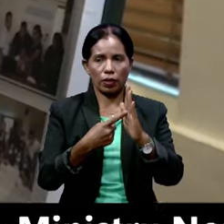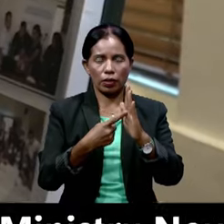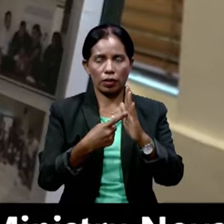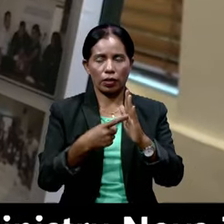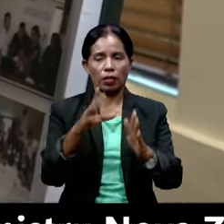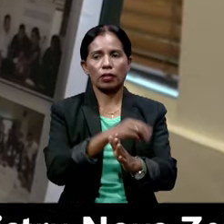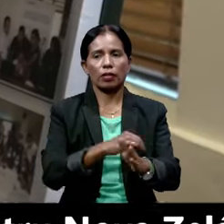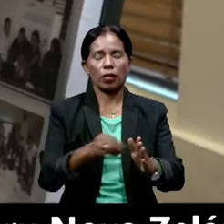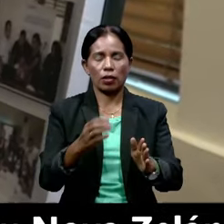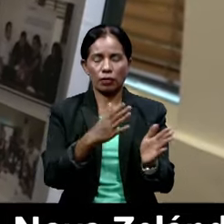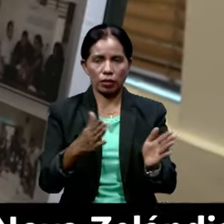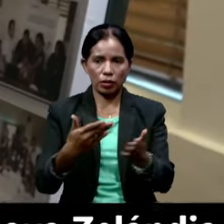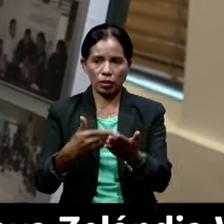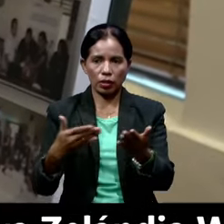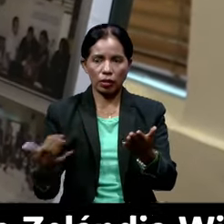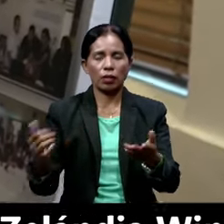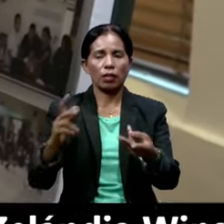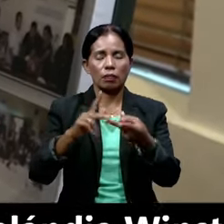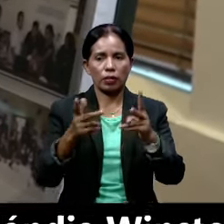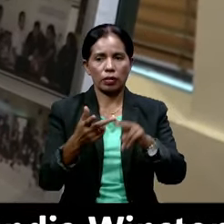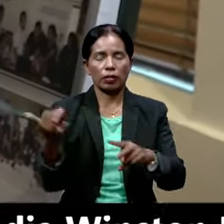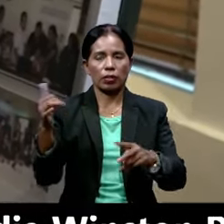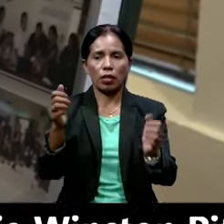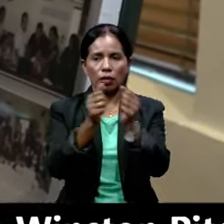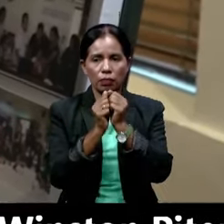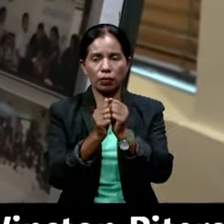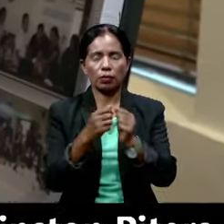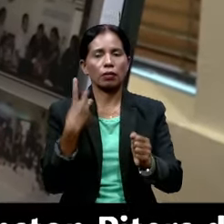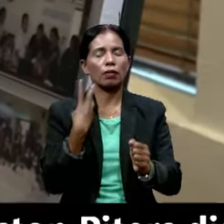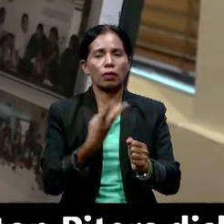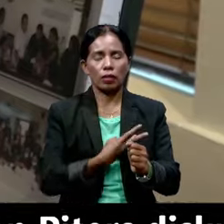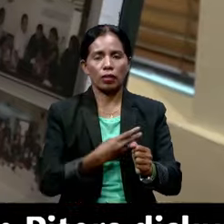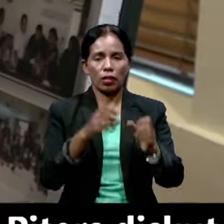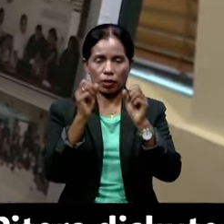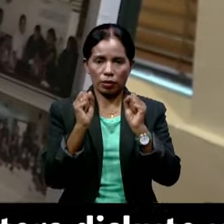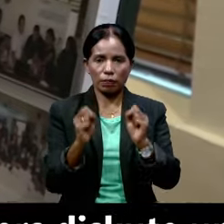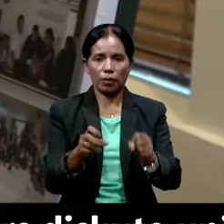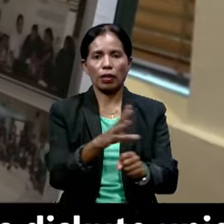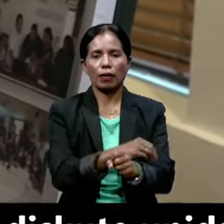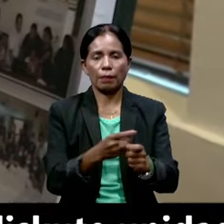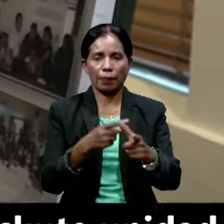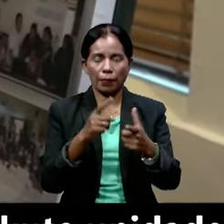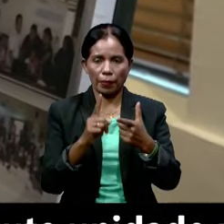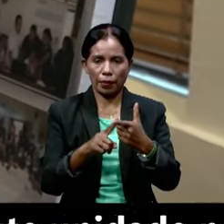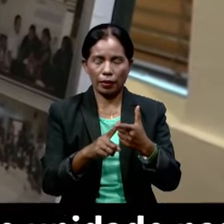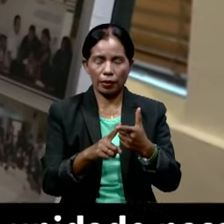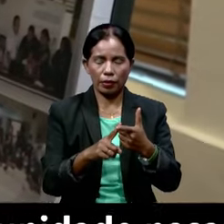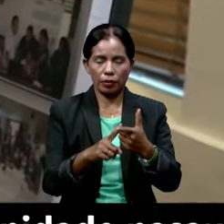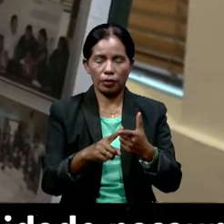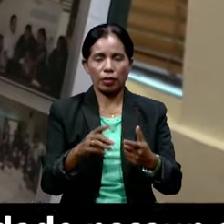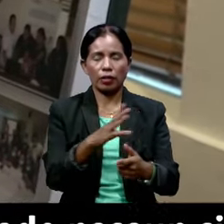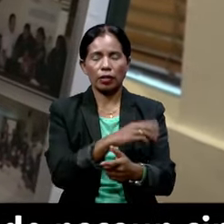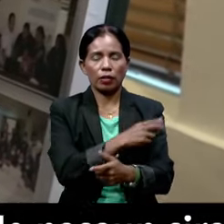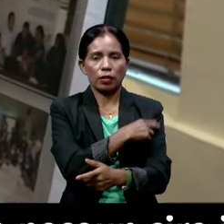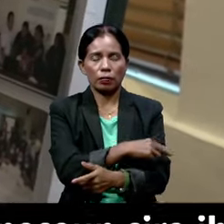tenha arranjamento Sira ho e tenha parceiro Sira Nebema se hamutu coita ato lau hamutu desenvolvido no centro coração